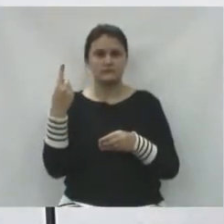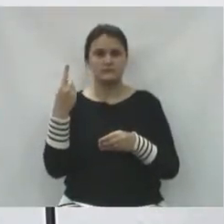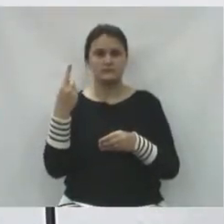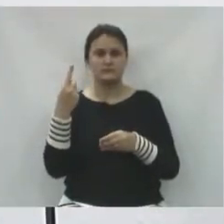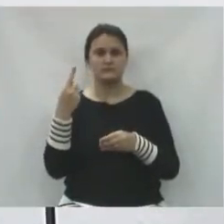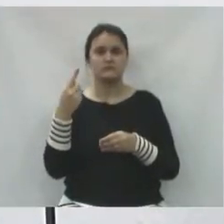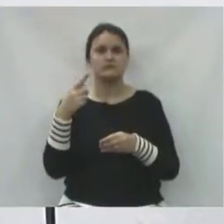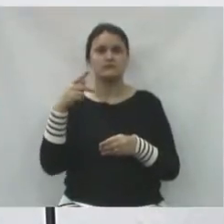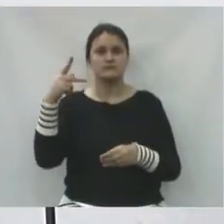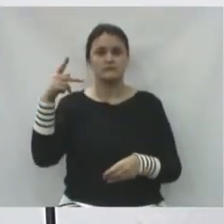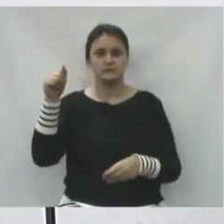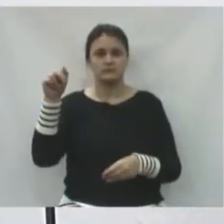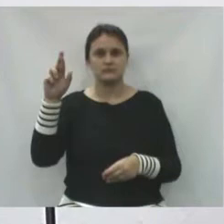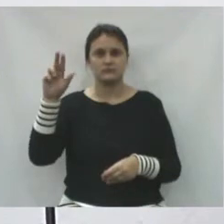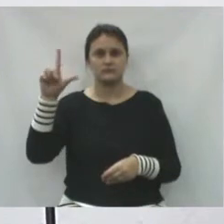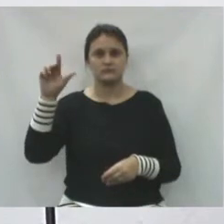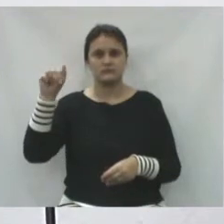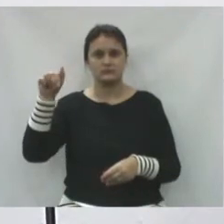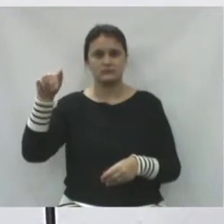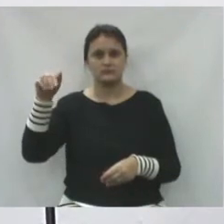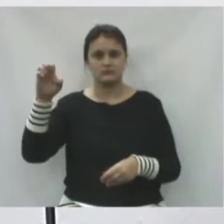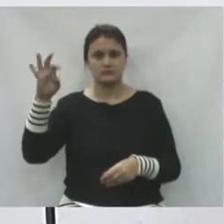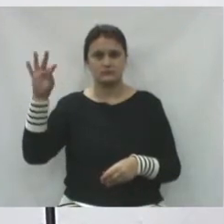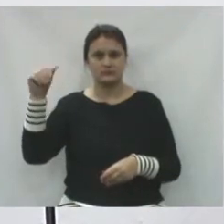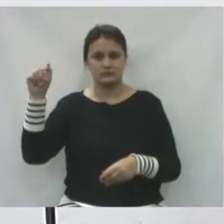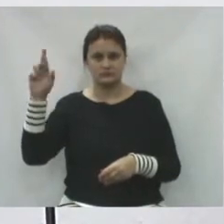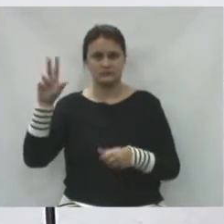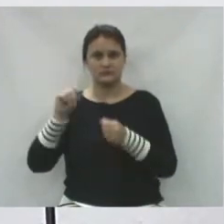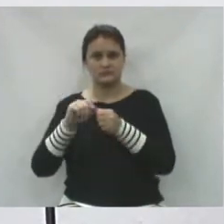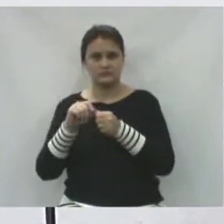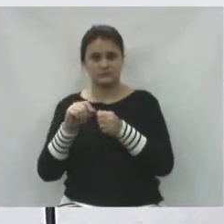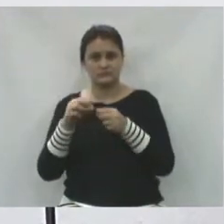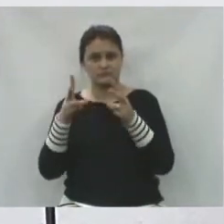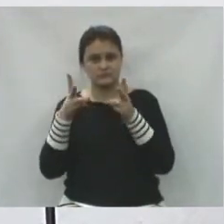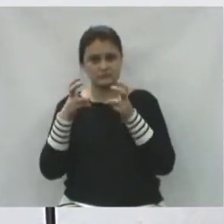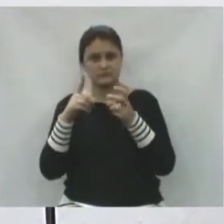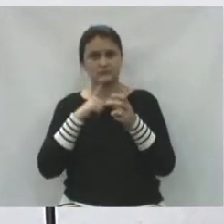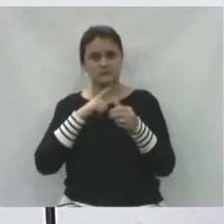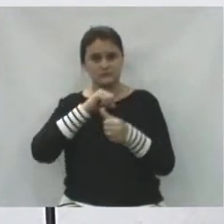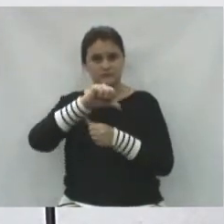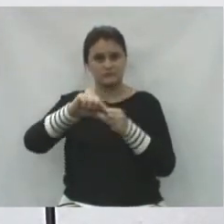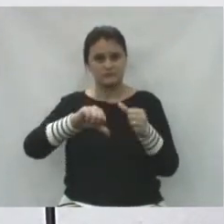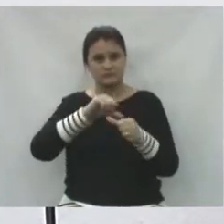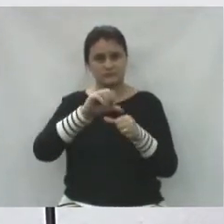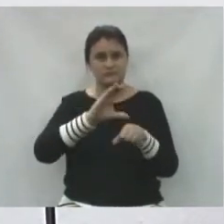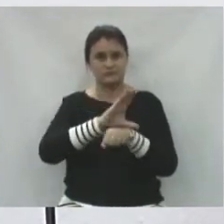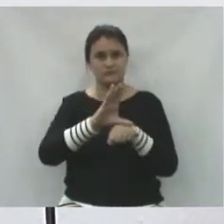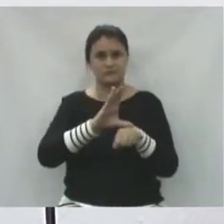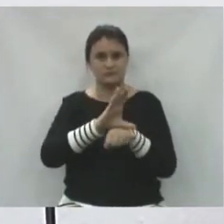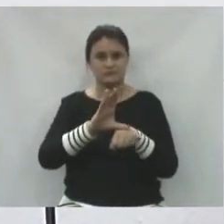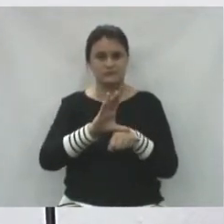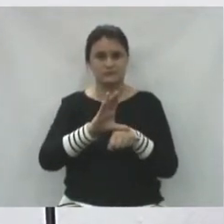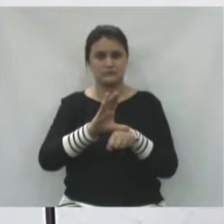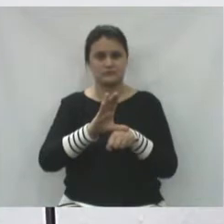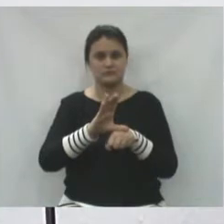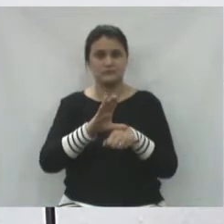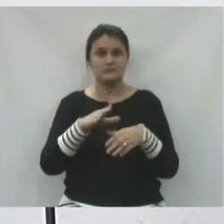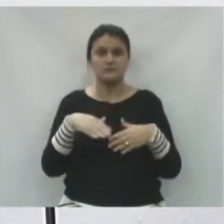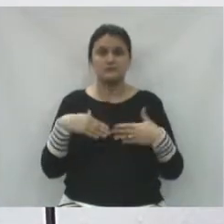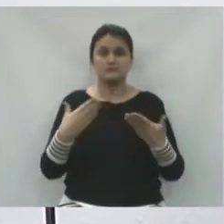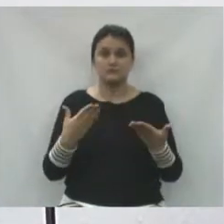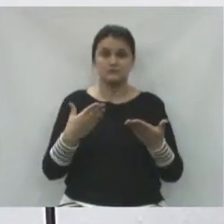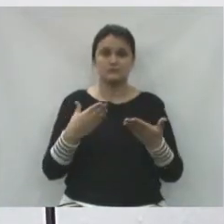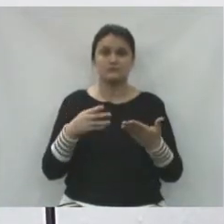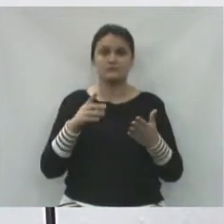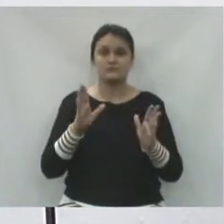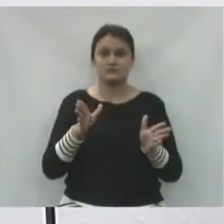de autoria parlamentar nas especificações elencadas pela recente alteração constitucional. Por